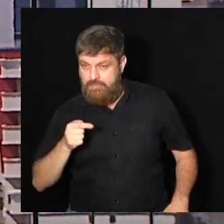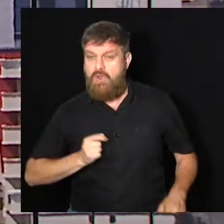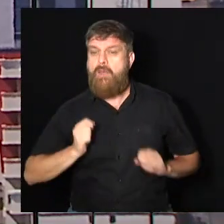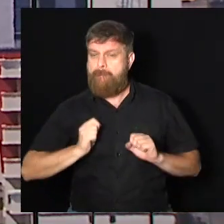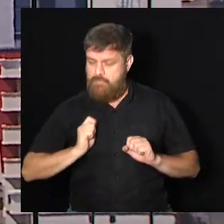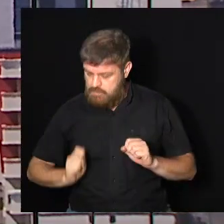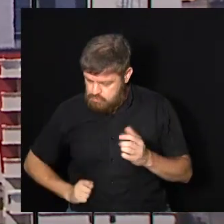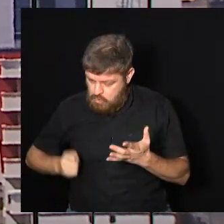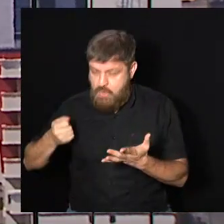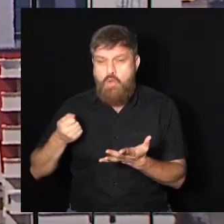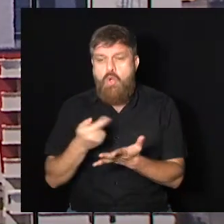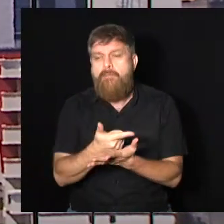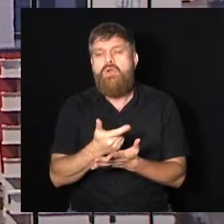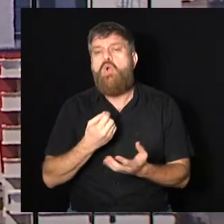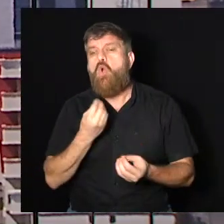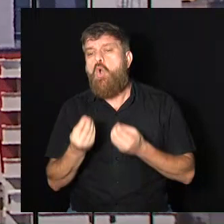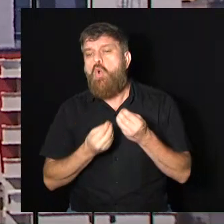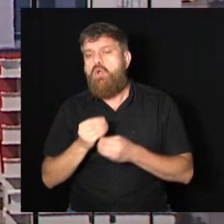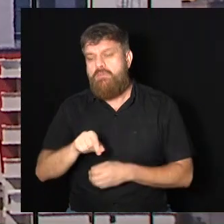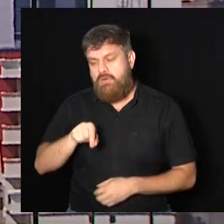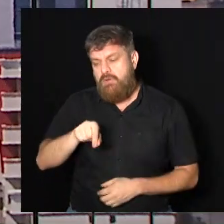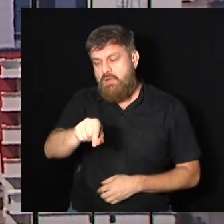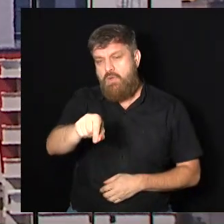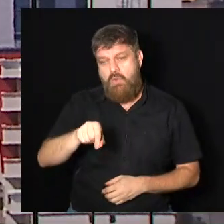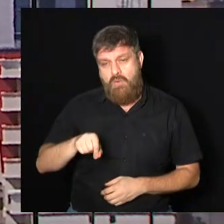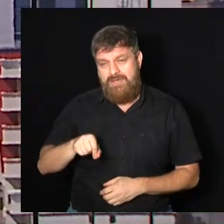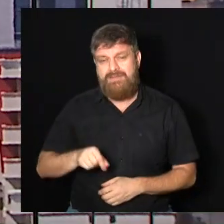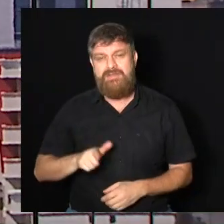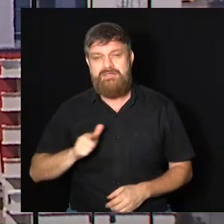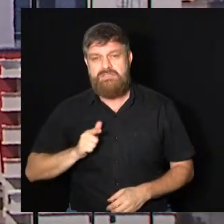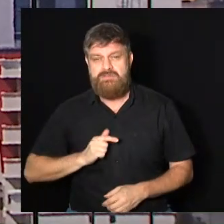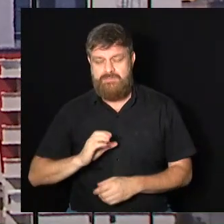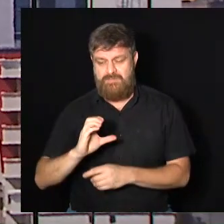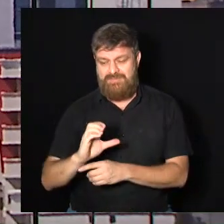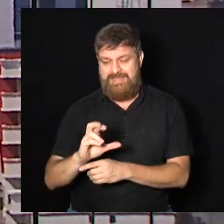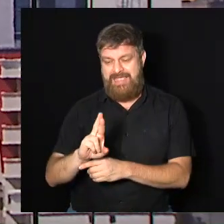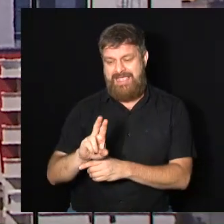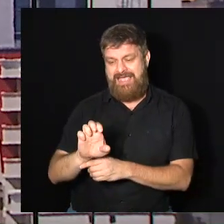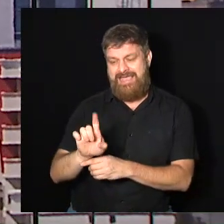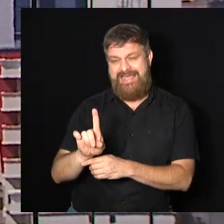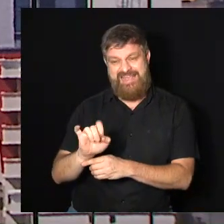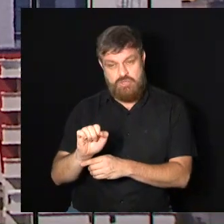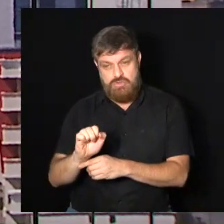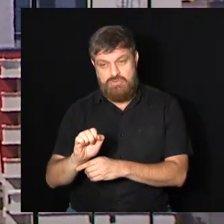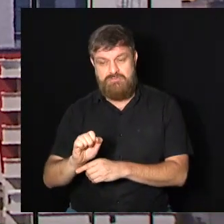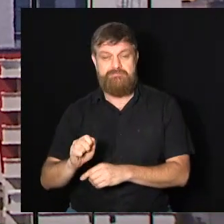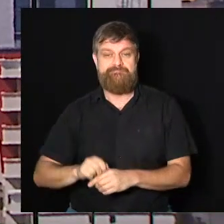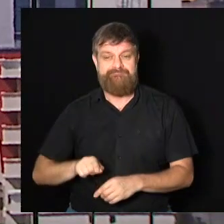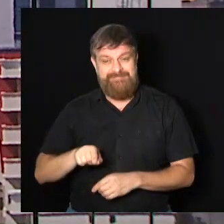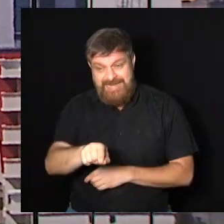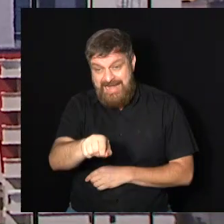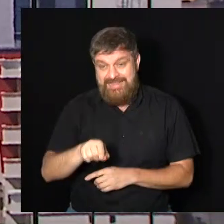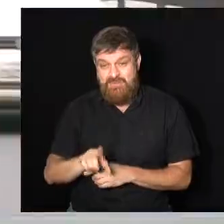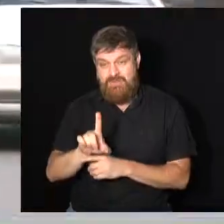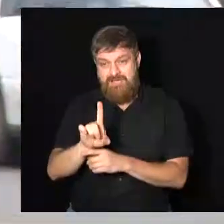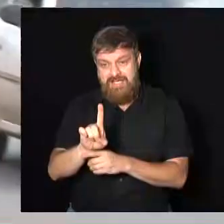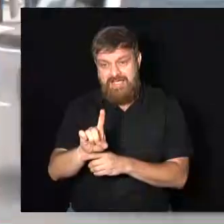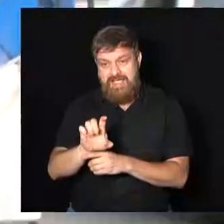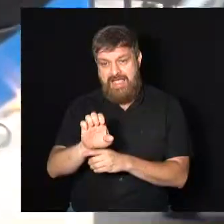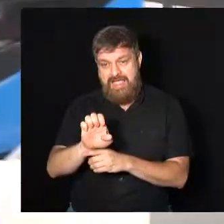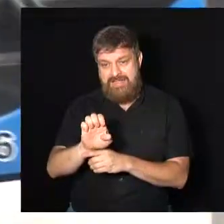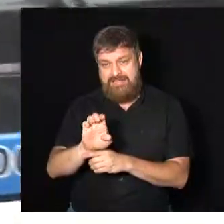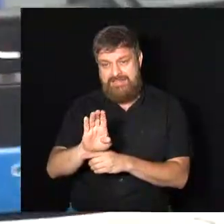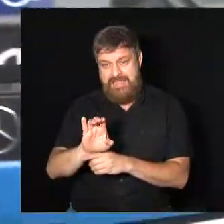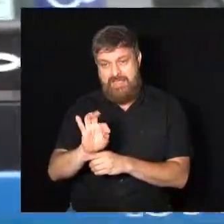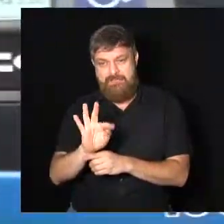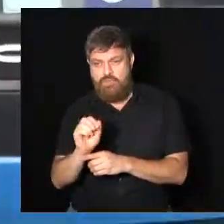a aceitar pagamento de tarifas de ônibus com cartões de crédito e débito. Acompanhe a proposta.